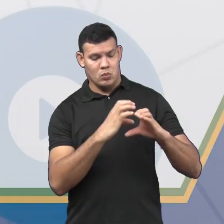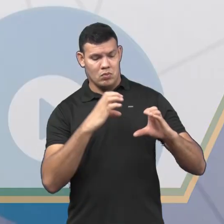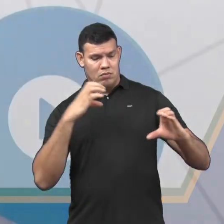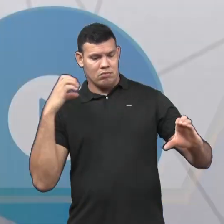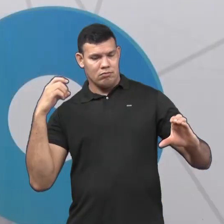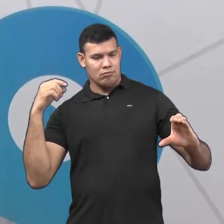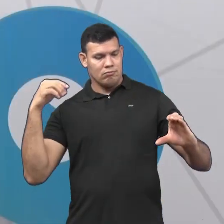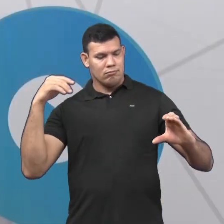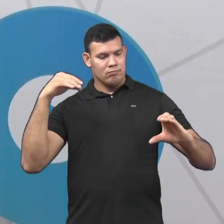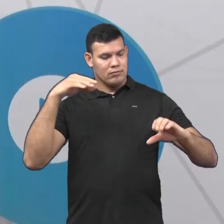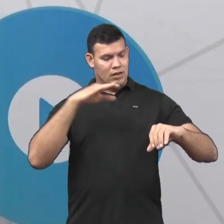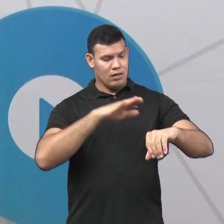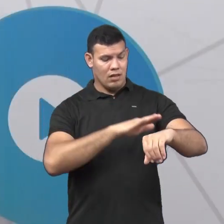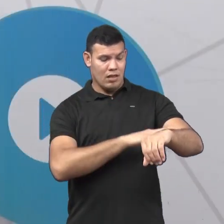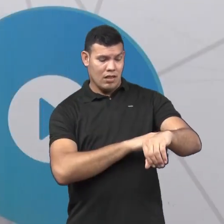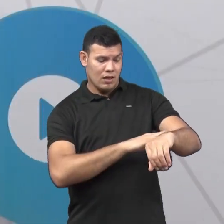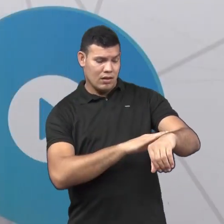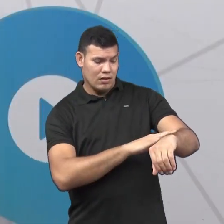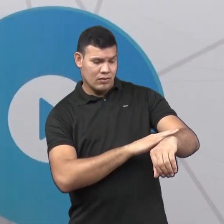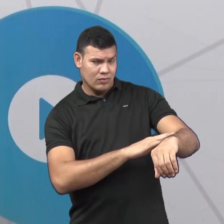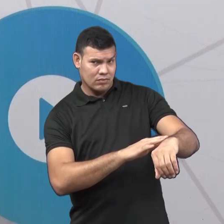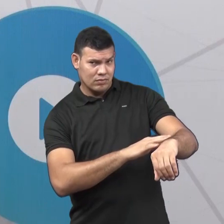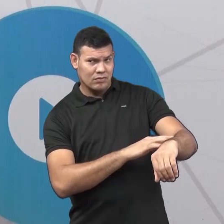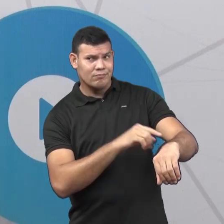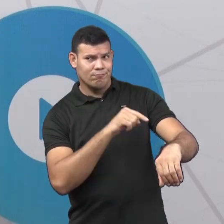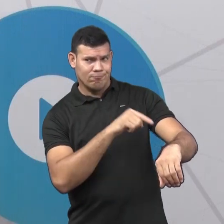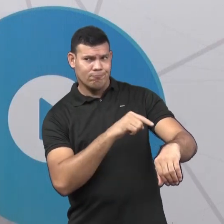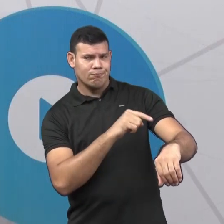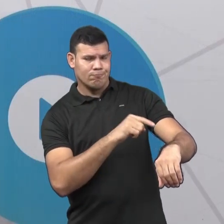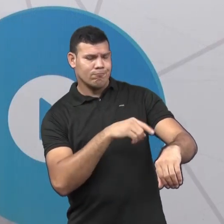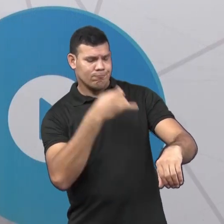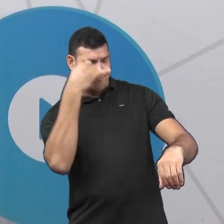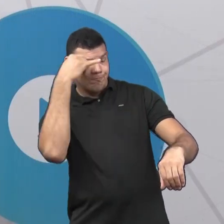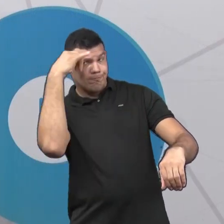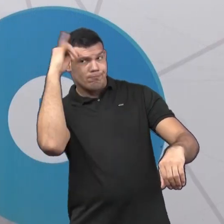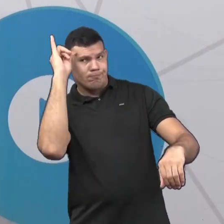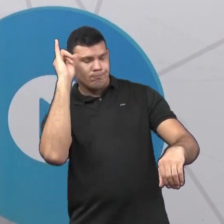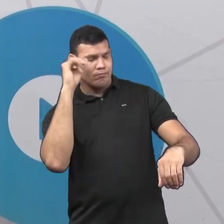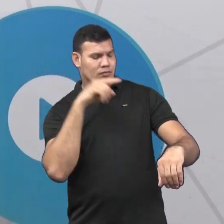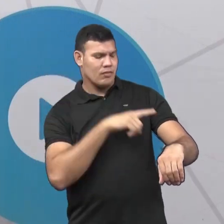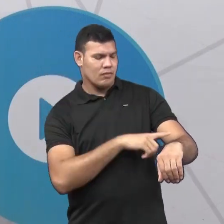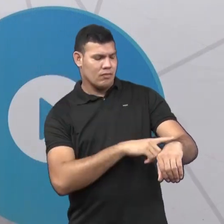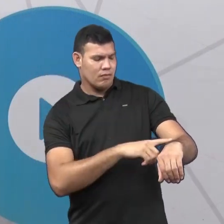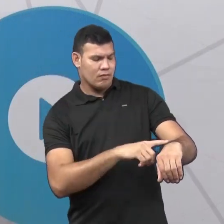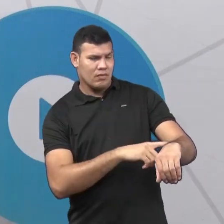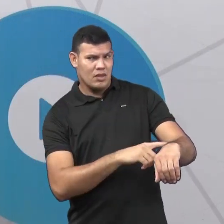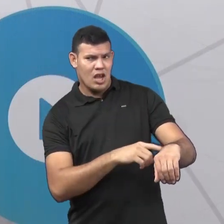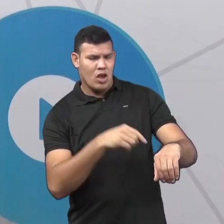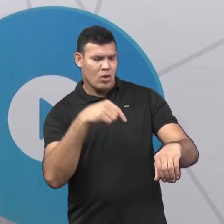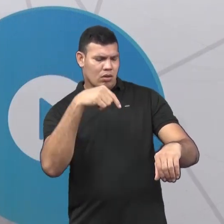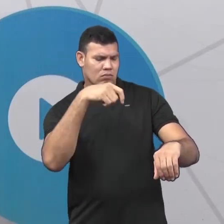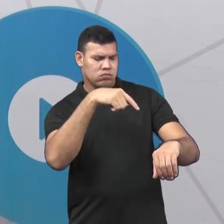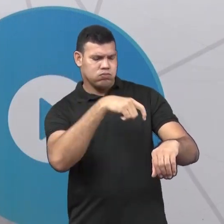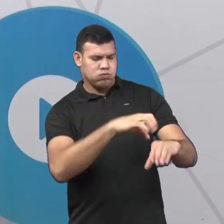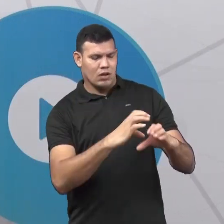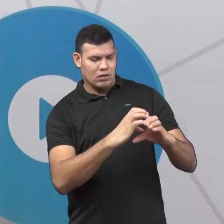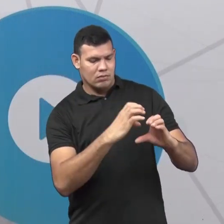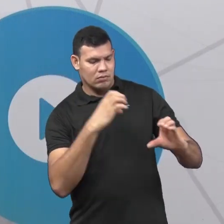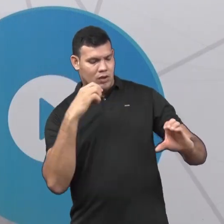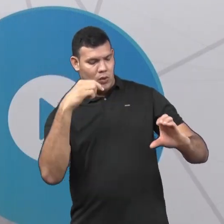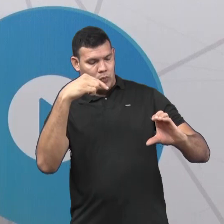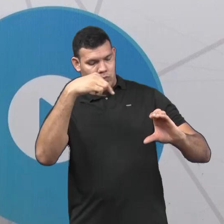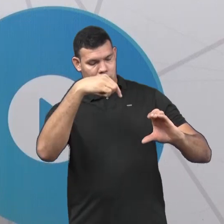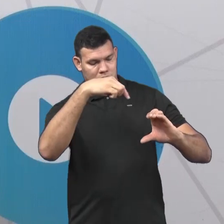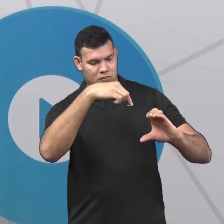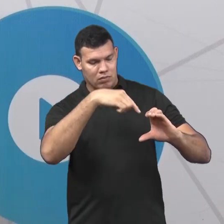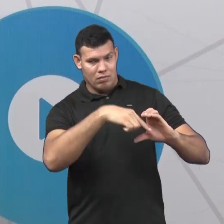corpo, a primeira linha de defesa que vai tentar neutralizar esses agentes vão ser os leucócitos, vão ser os glóbulos